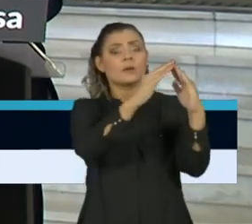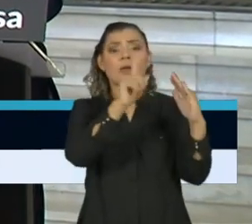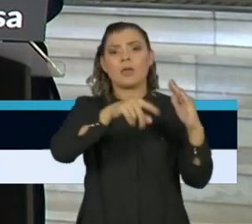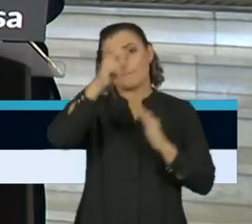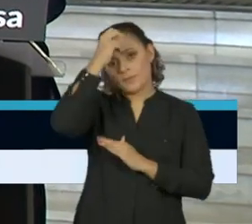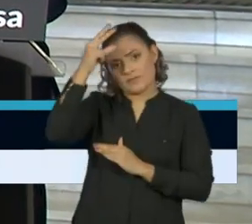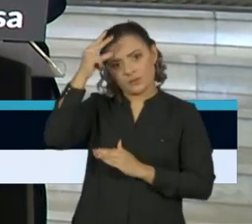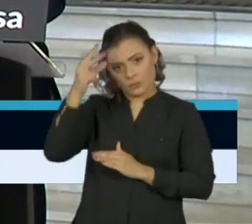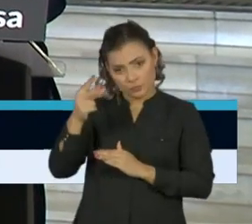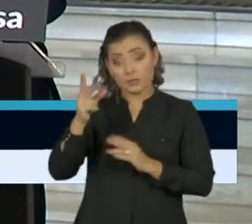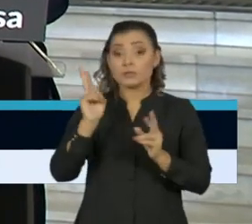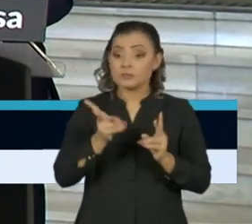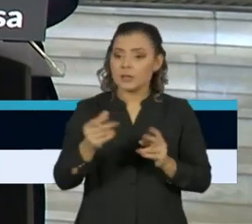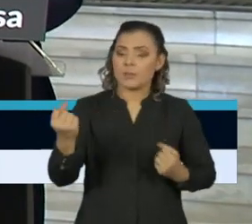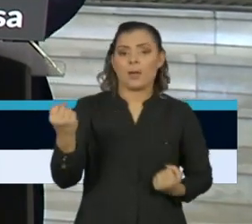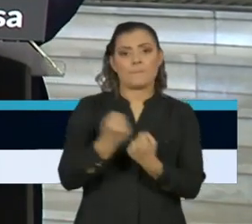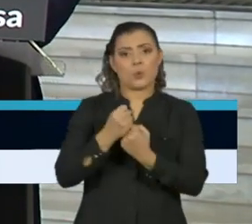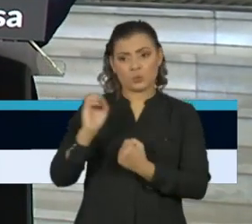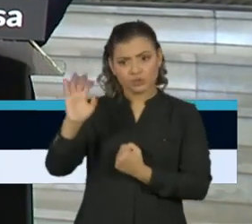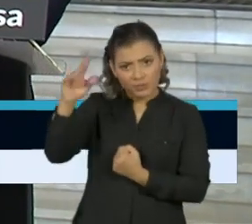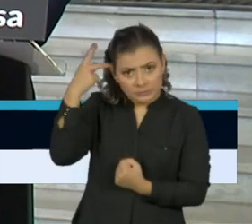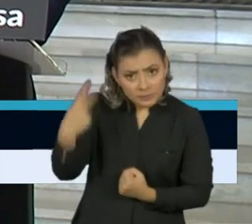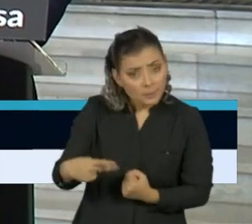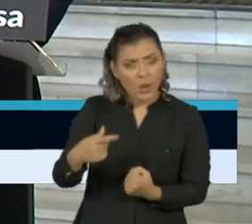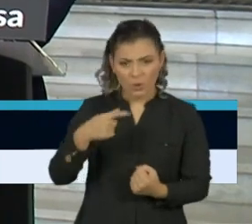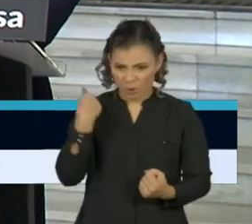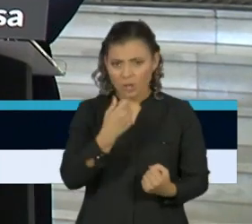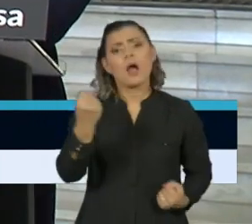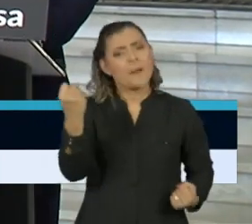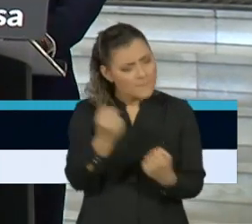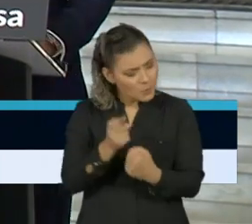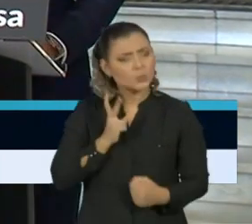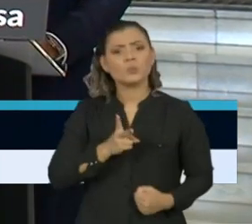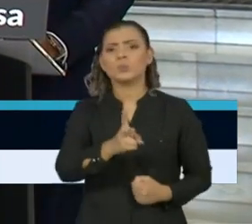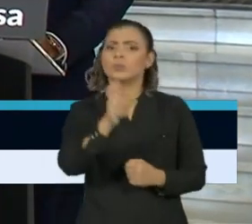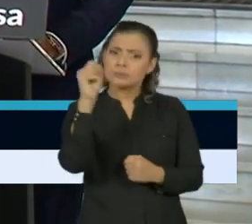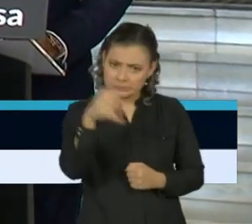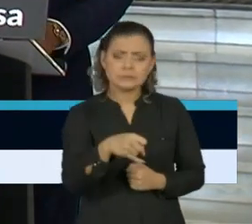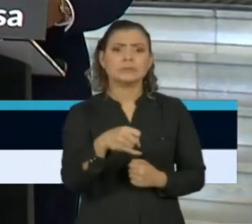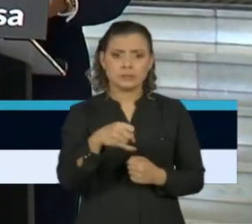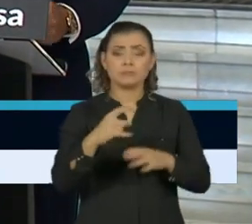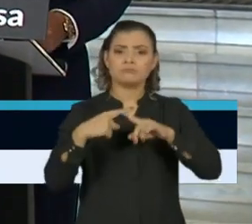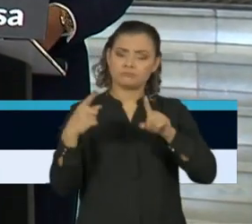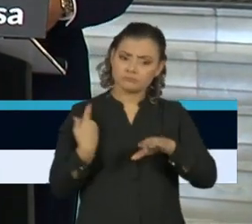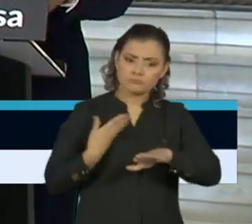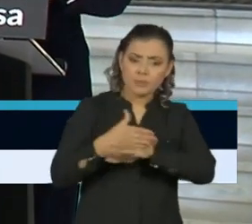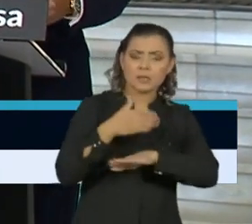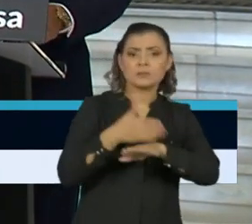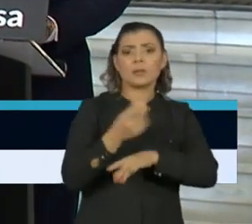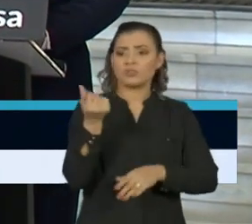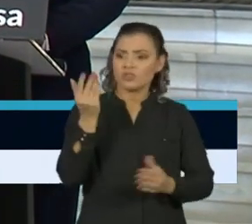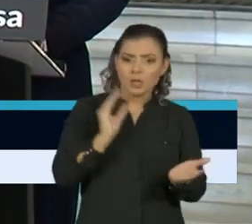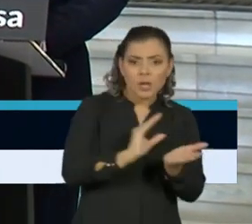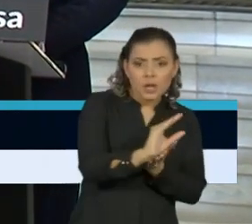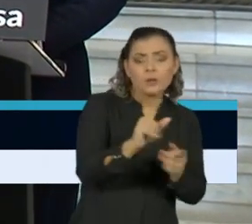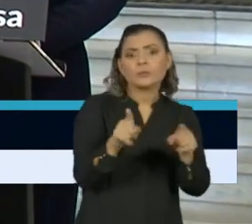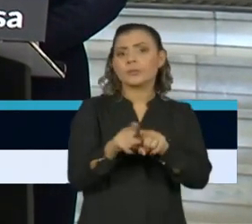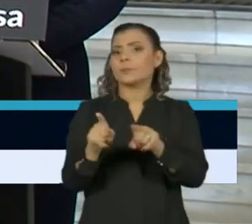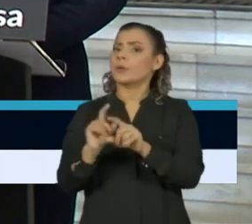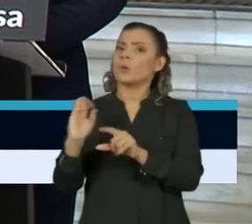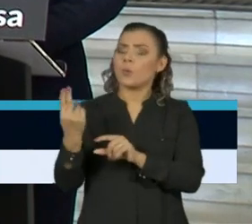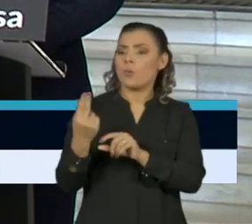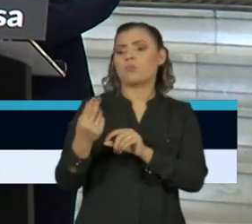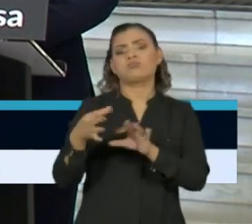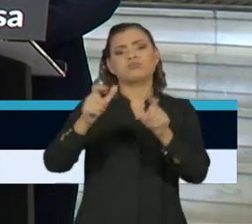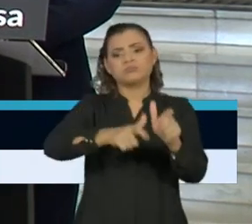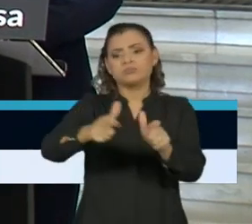município, com o apoio do Estado. O Estado de São Paulo não deixará de apoiar e estar presente, seja financeiramente, seja através da sua